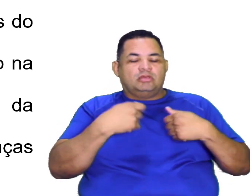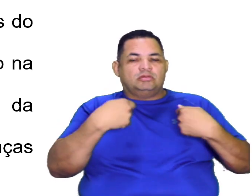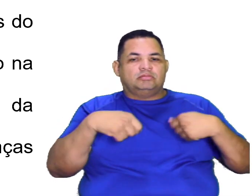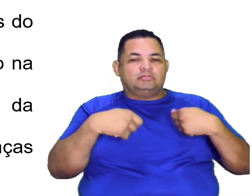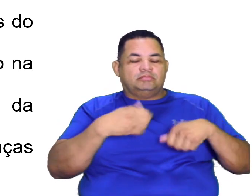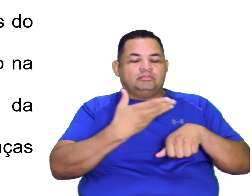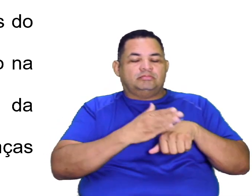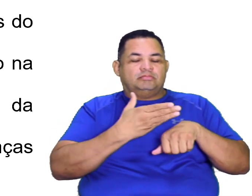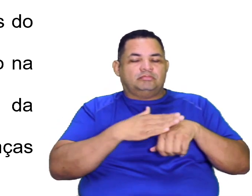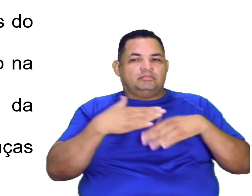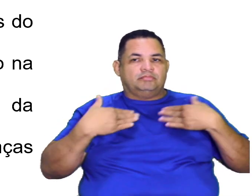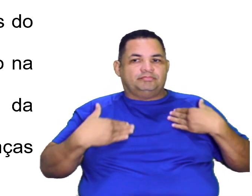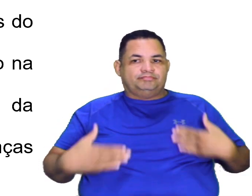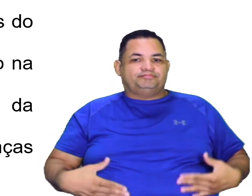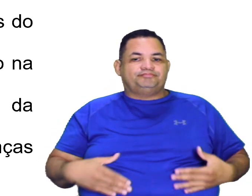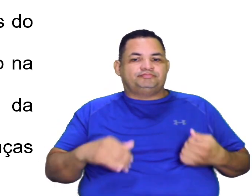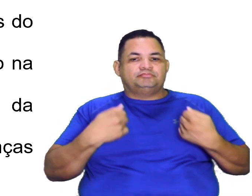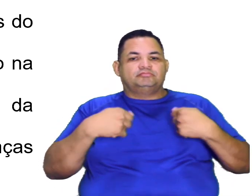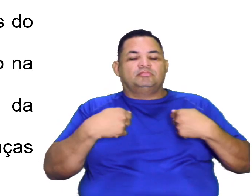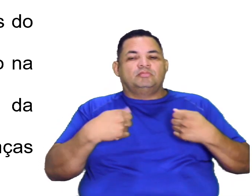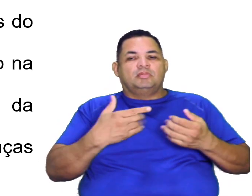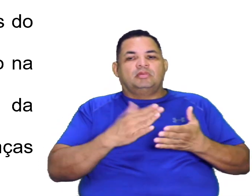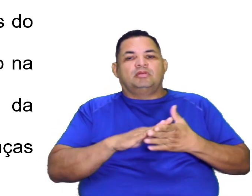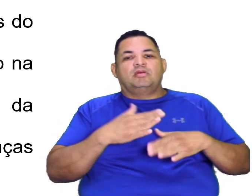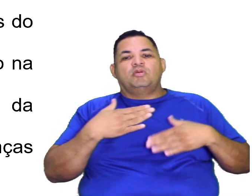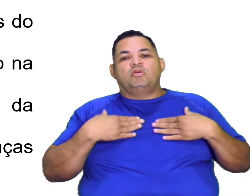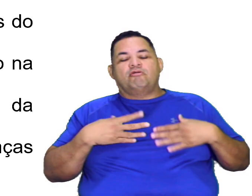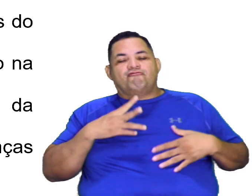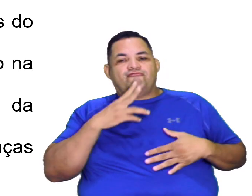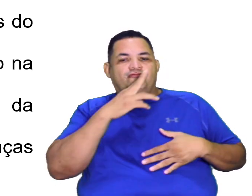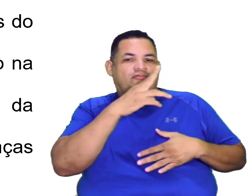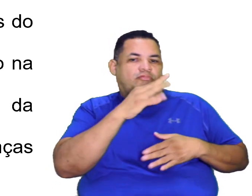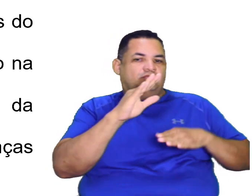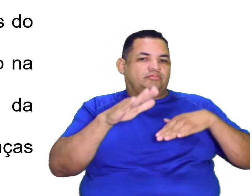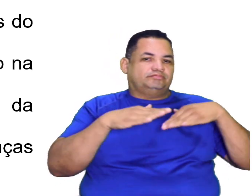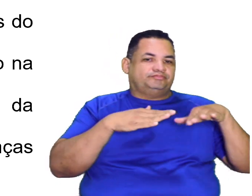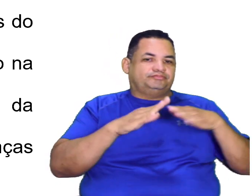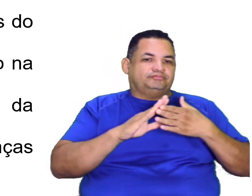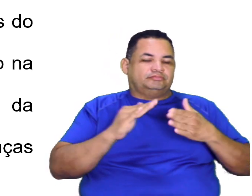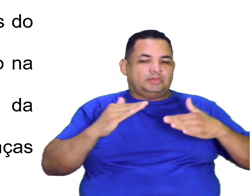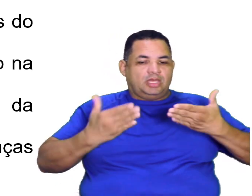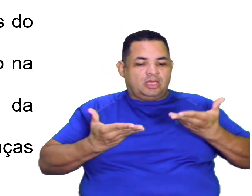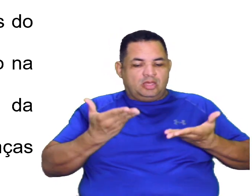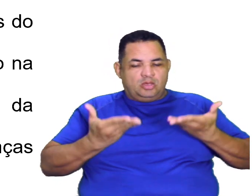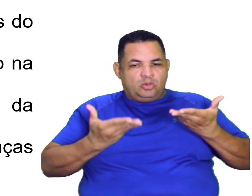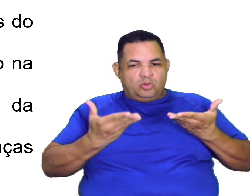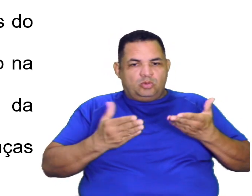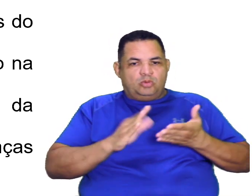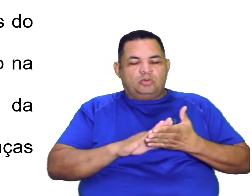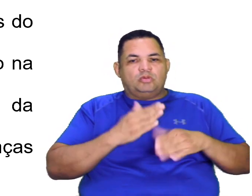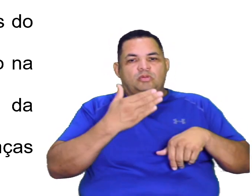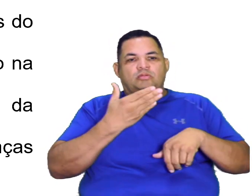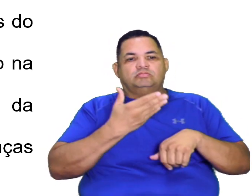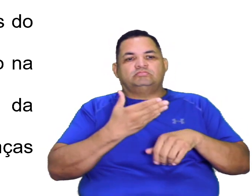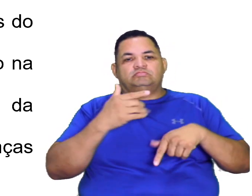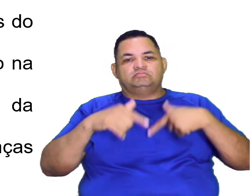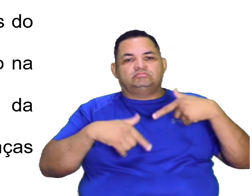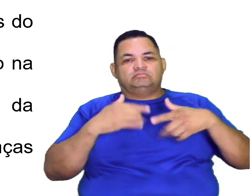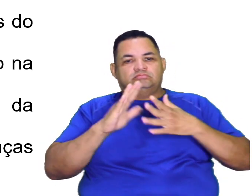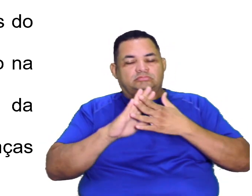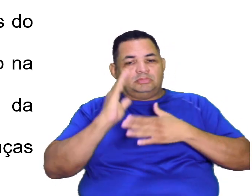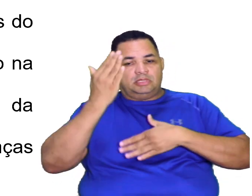exercício físico, né? Exercícios físicos trabalhando sua força, trabalhando seu equilíbrio, né? Trabalhando sua